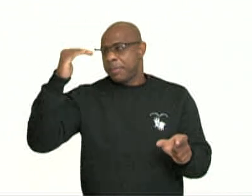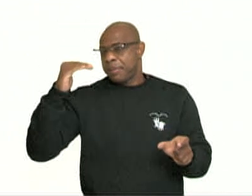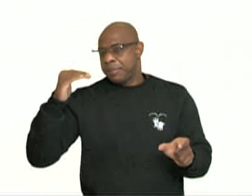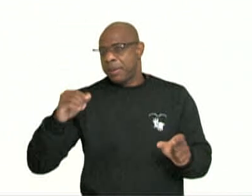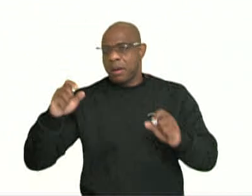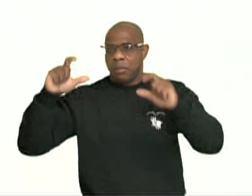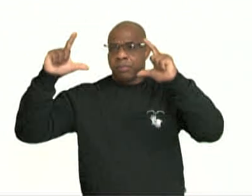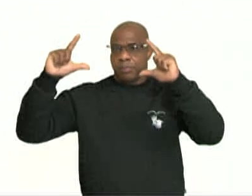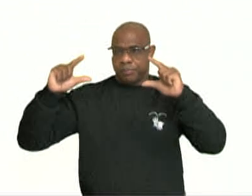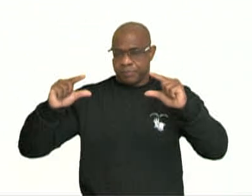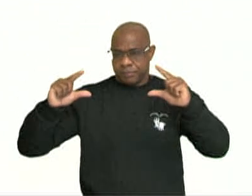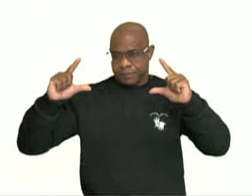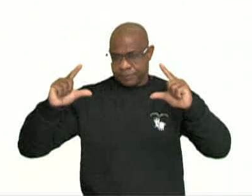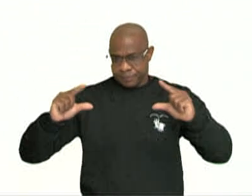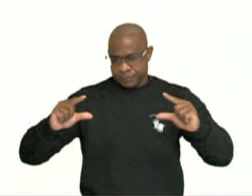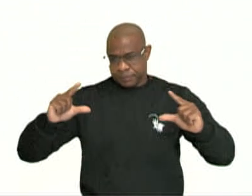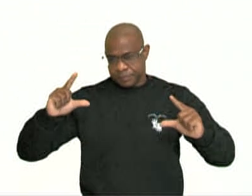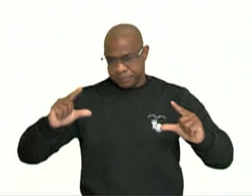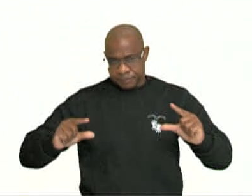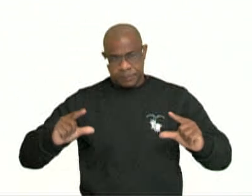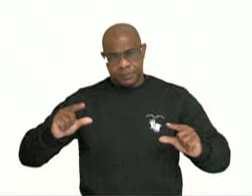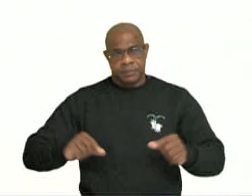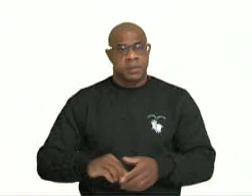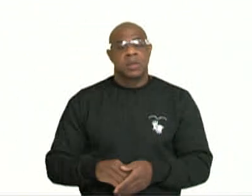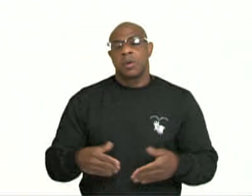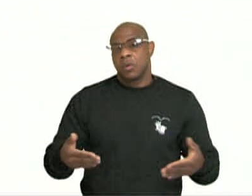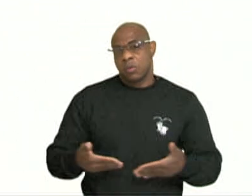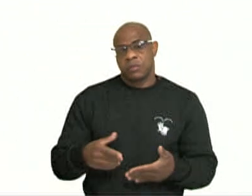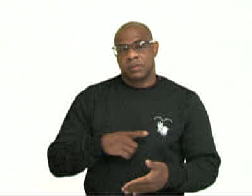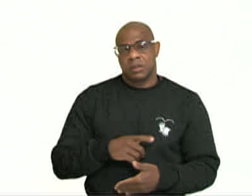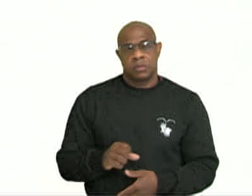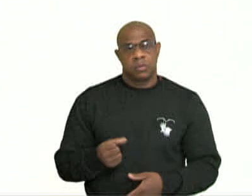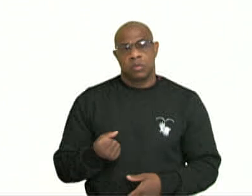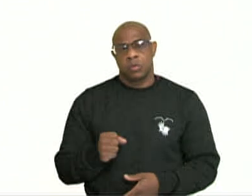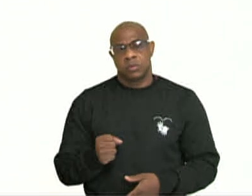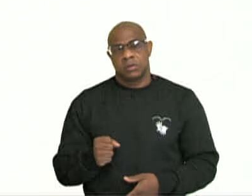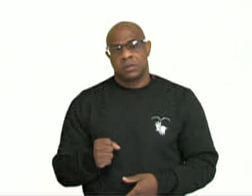atualidade, melhor falando, temos